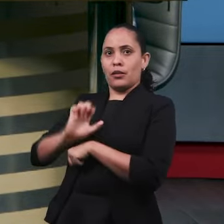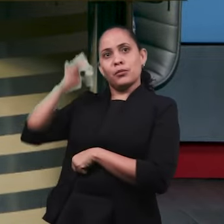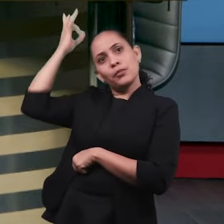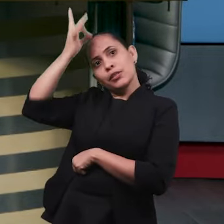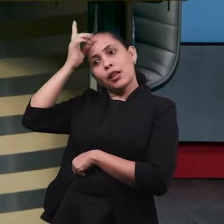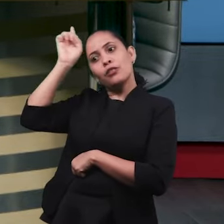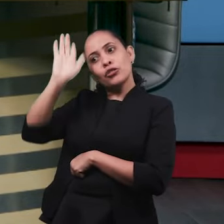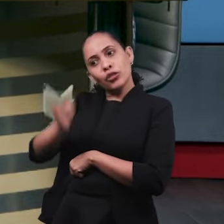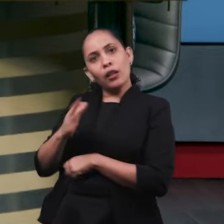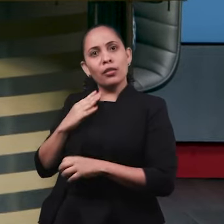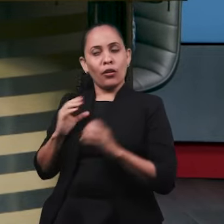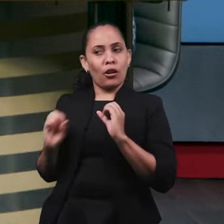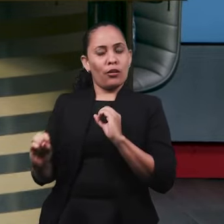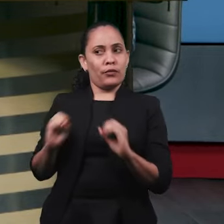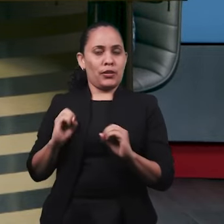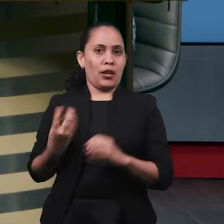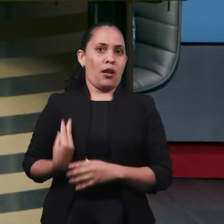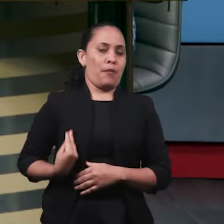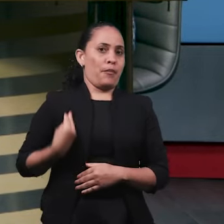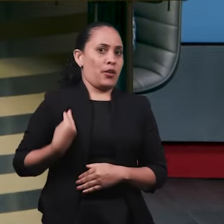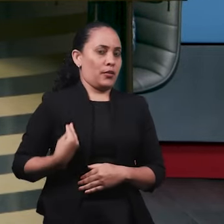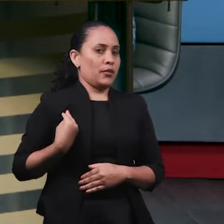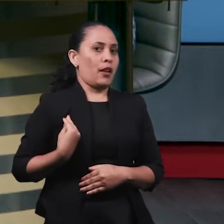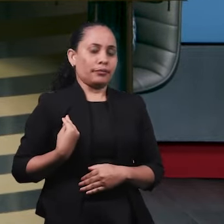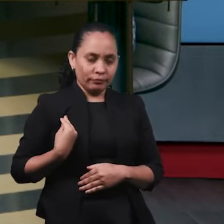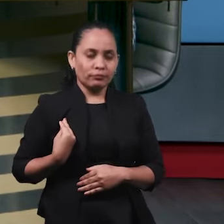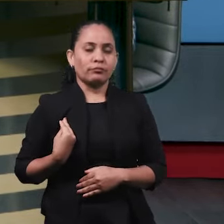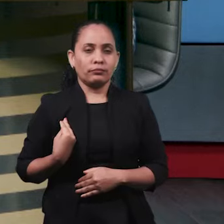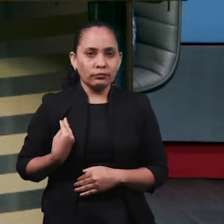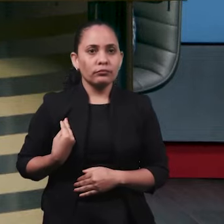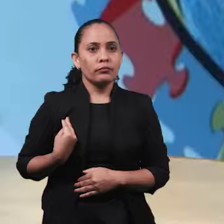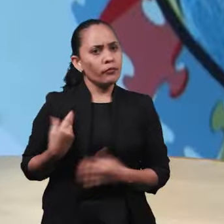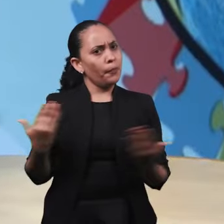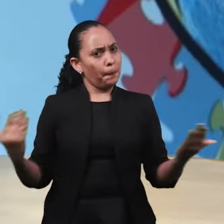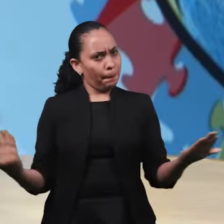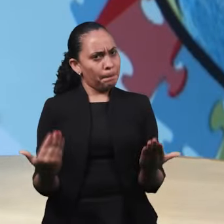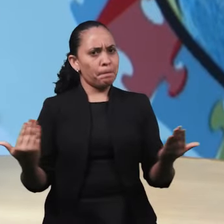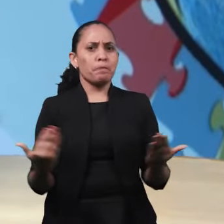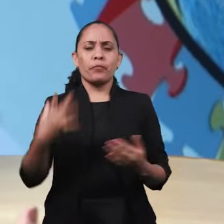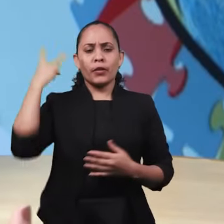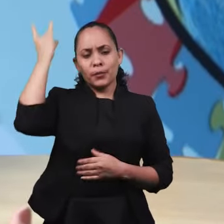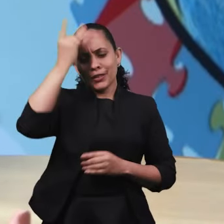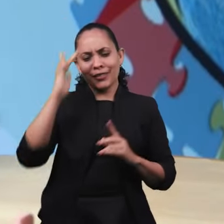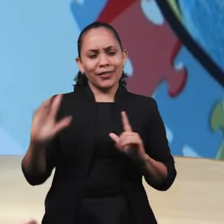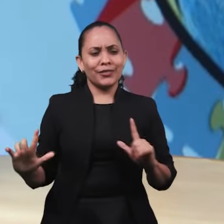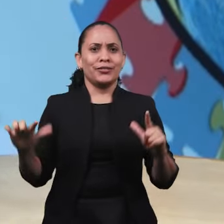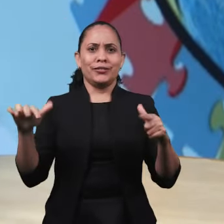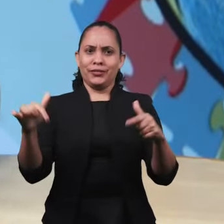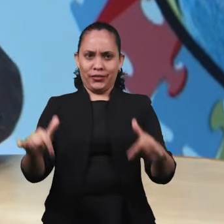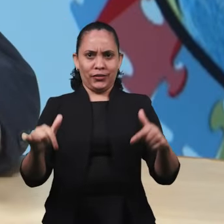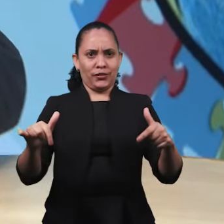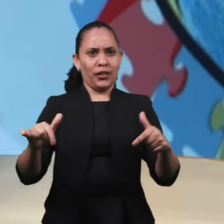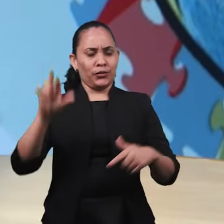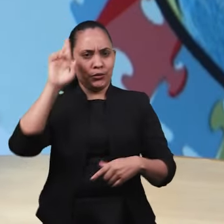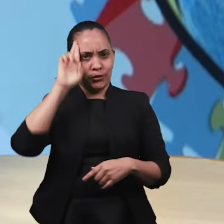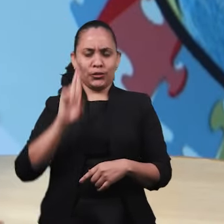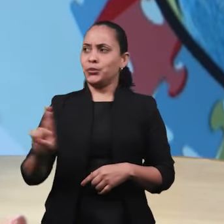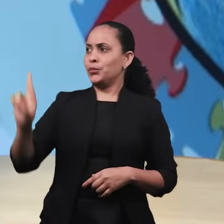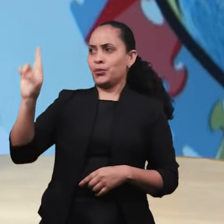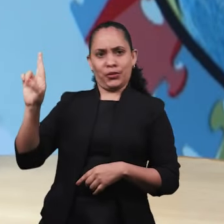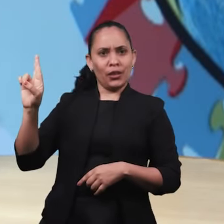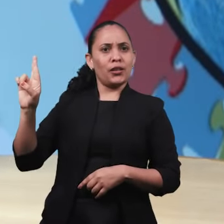Santo. Eles já têm a oficina com os professores presenciais deles lá. Então é assim que o Espírito Santo está agindo. O Espírito Santo que eu digo não o Estado, mas o